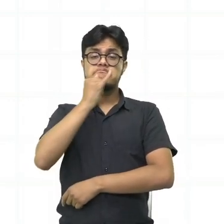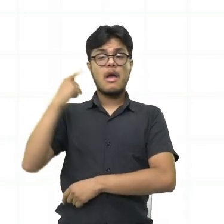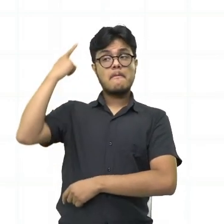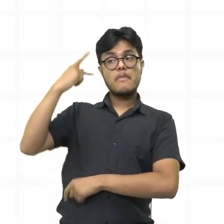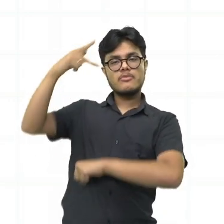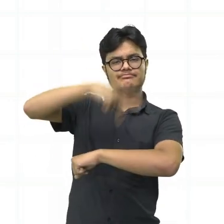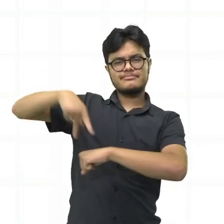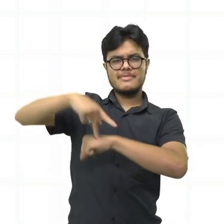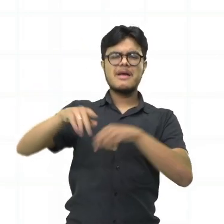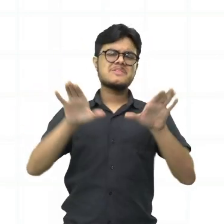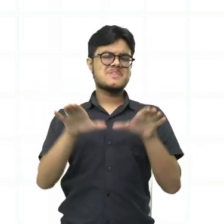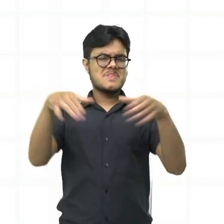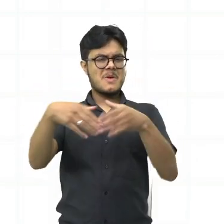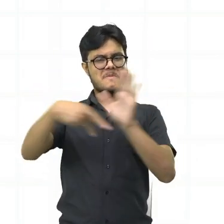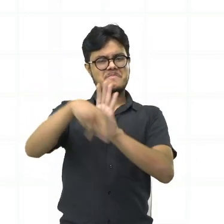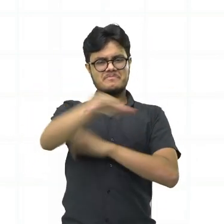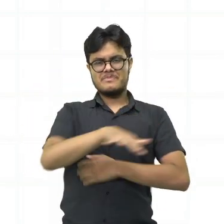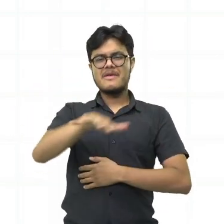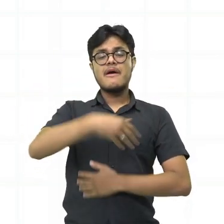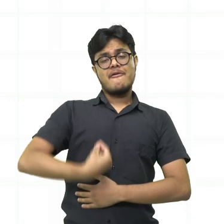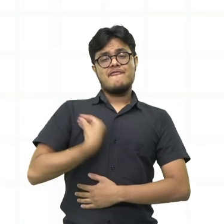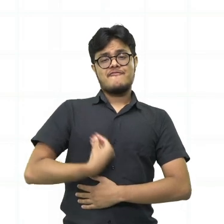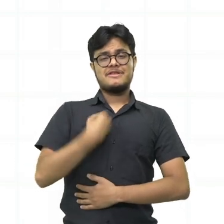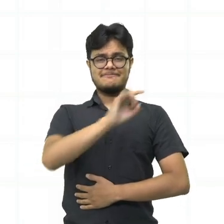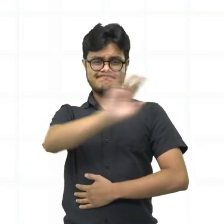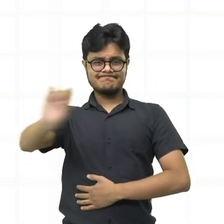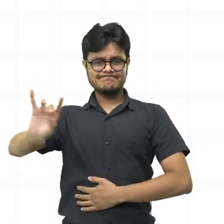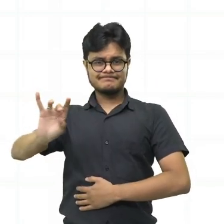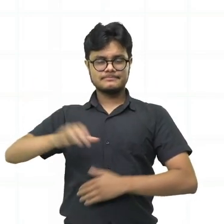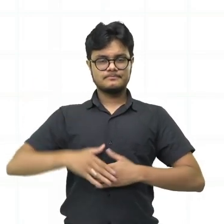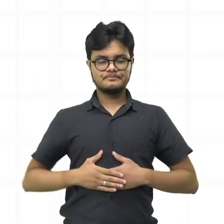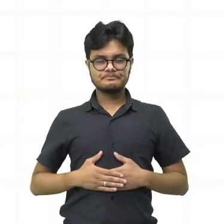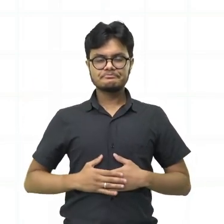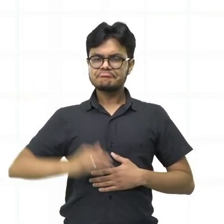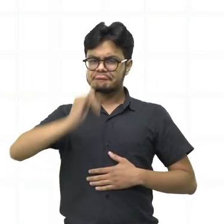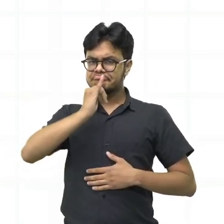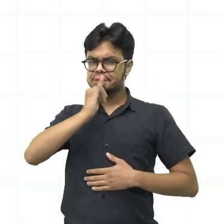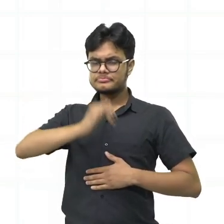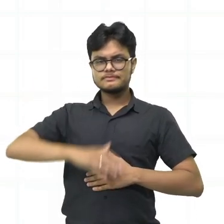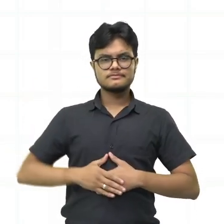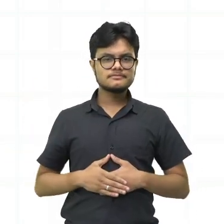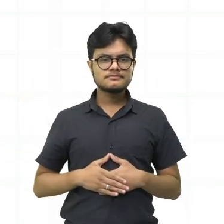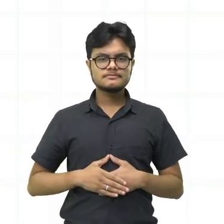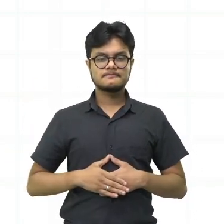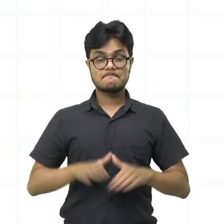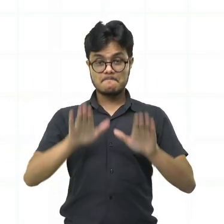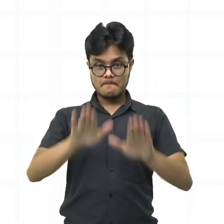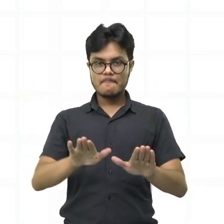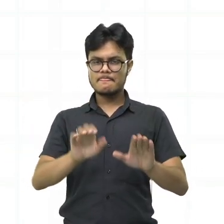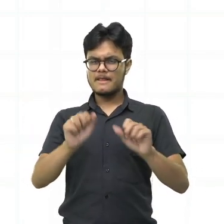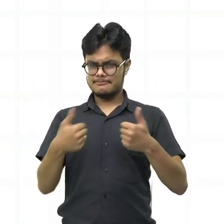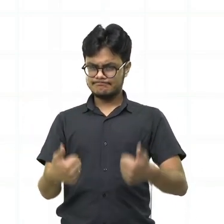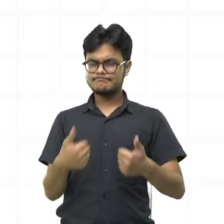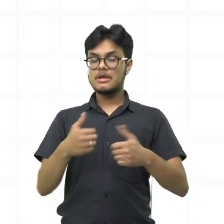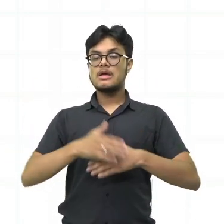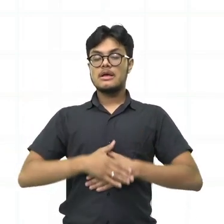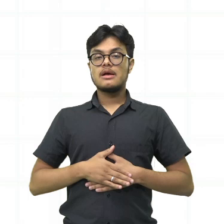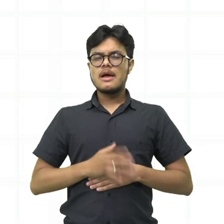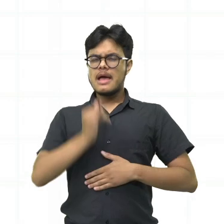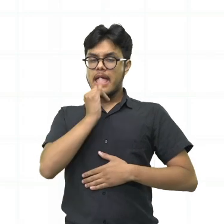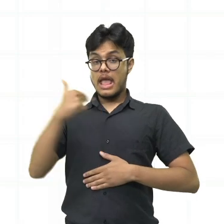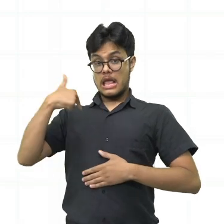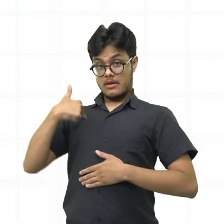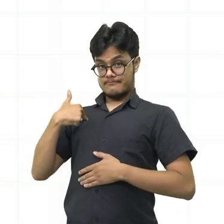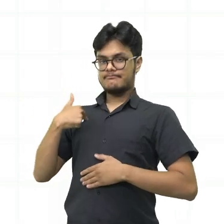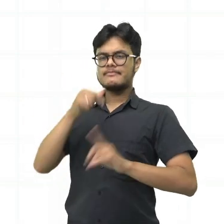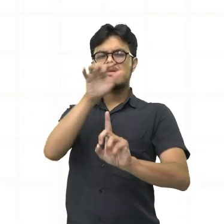ou da localidade onde você reside. Por exemplo, se eu quero convencer, né, o meu